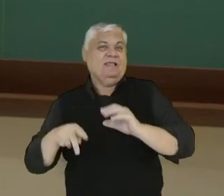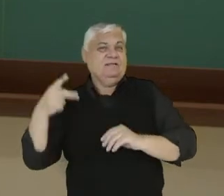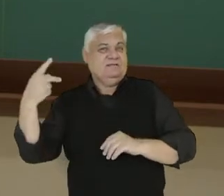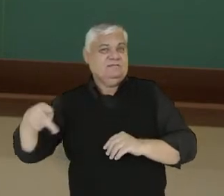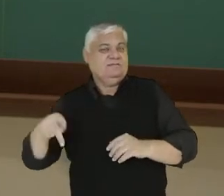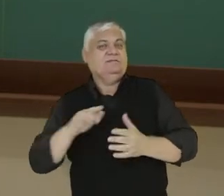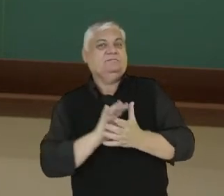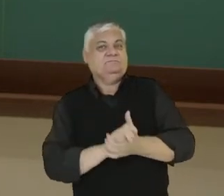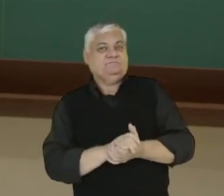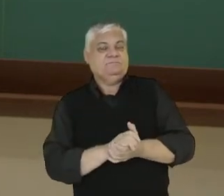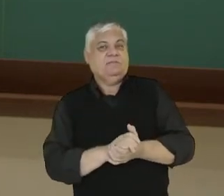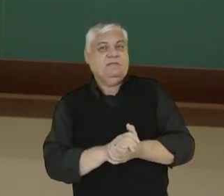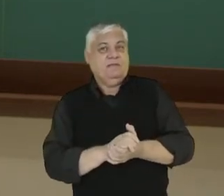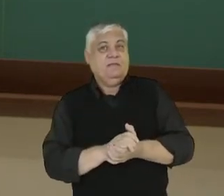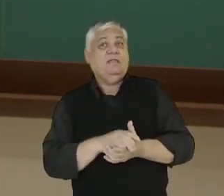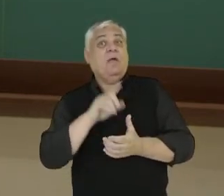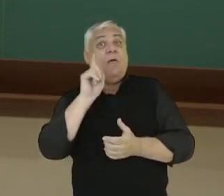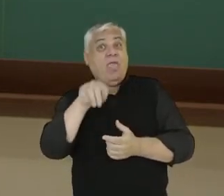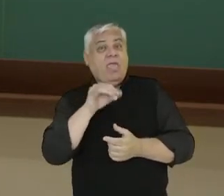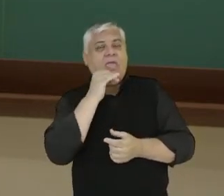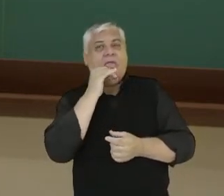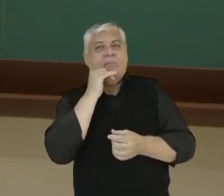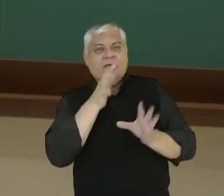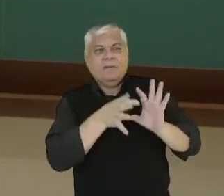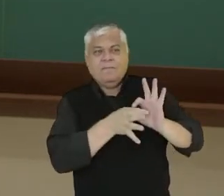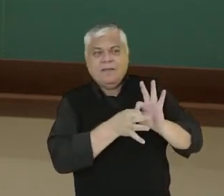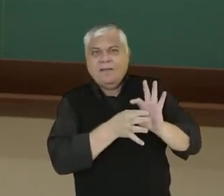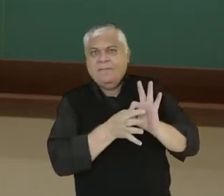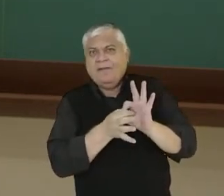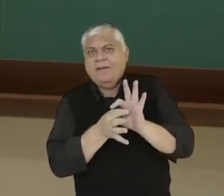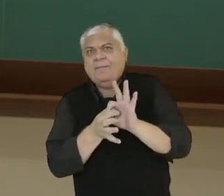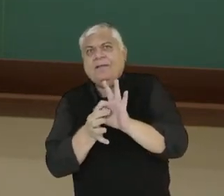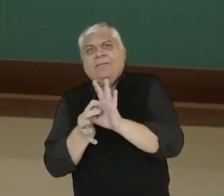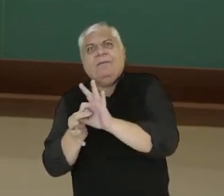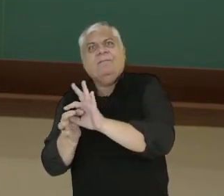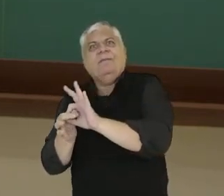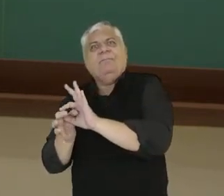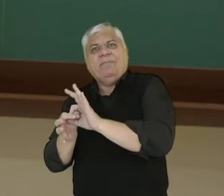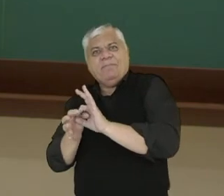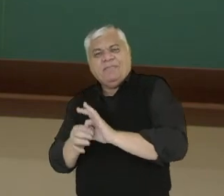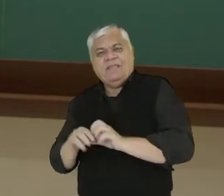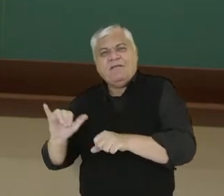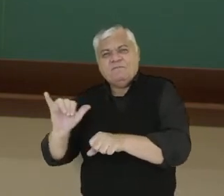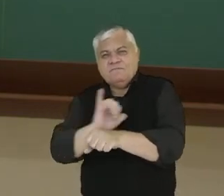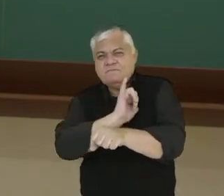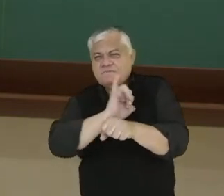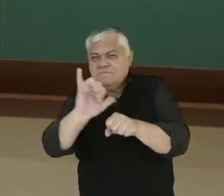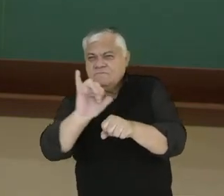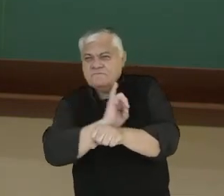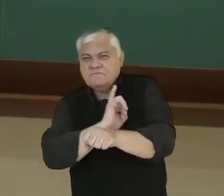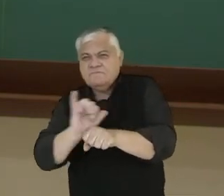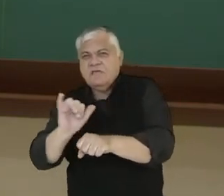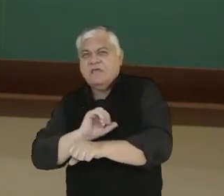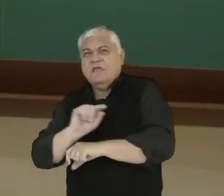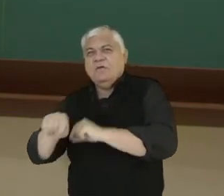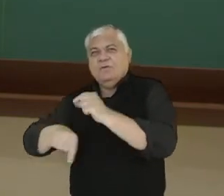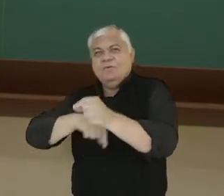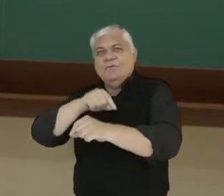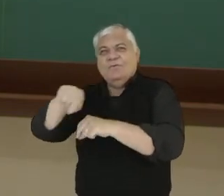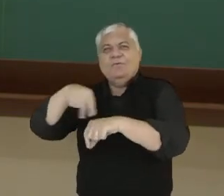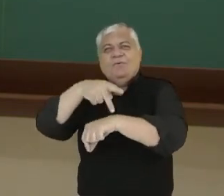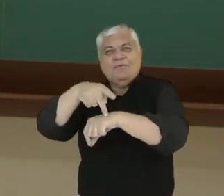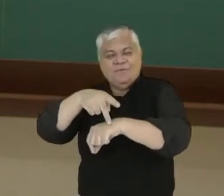Então vejam como é uma trama de condições, vamos dizer assim, que se estabelecem entre as grandes